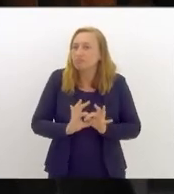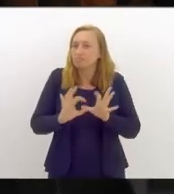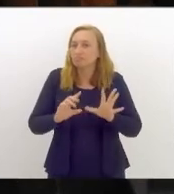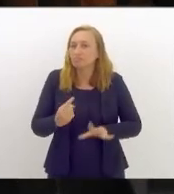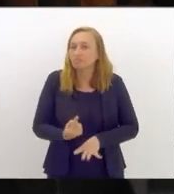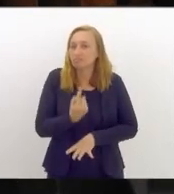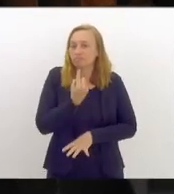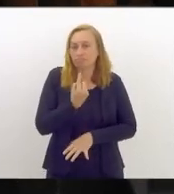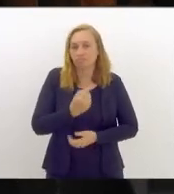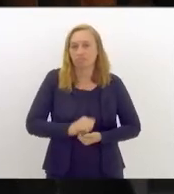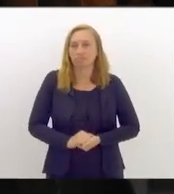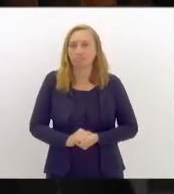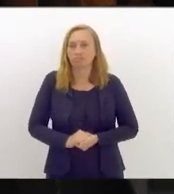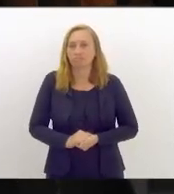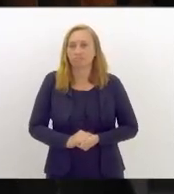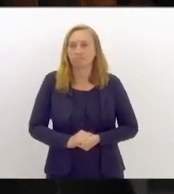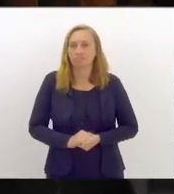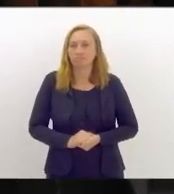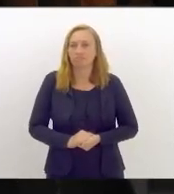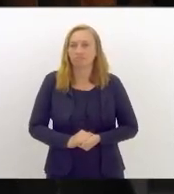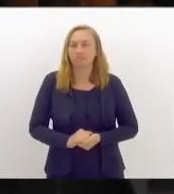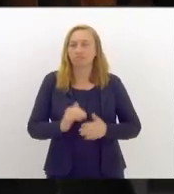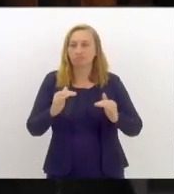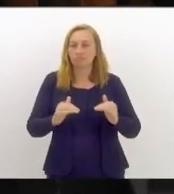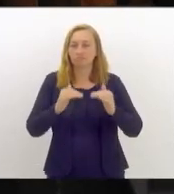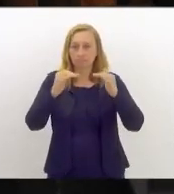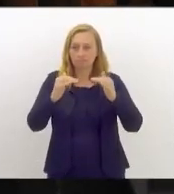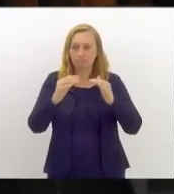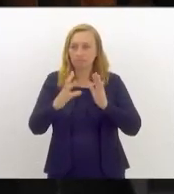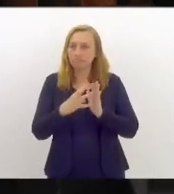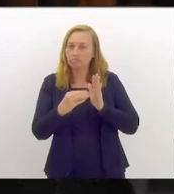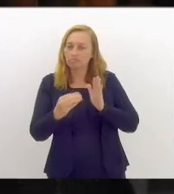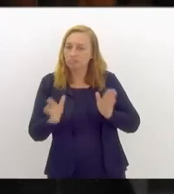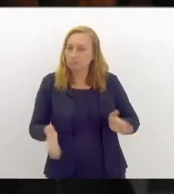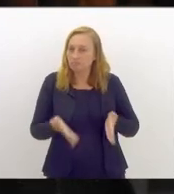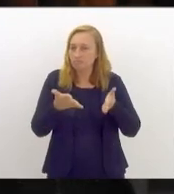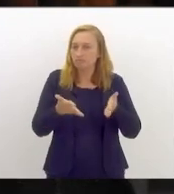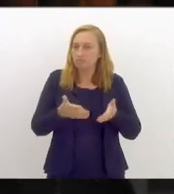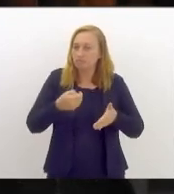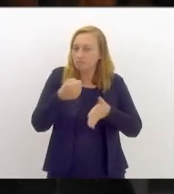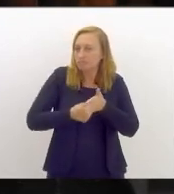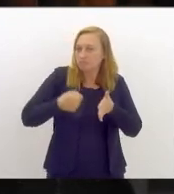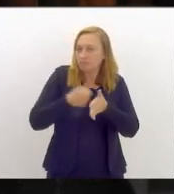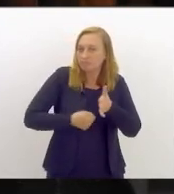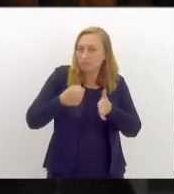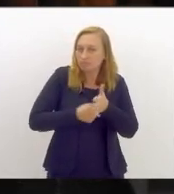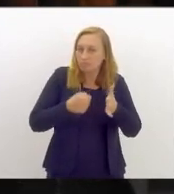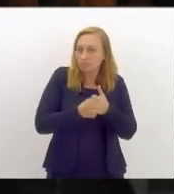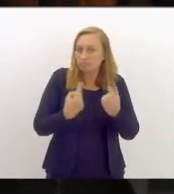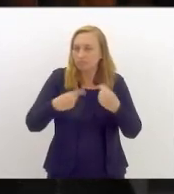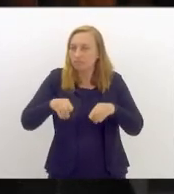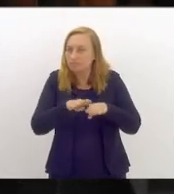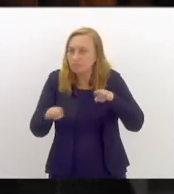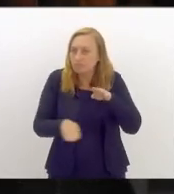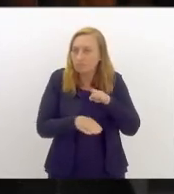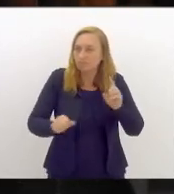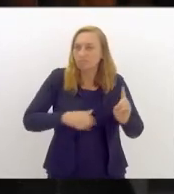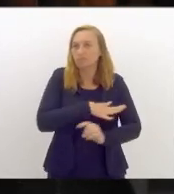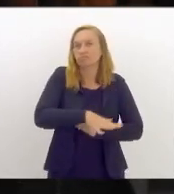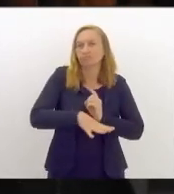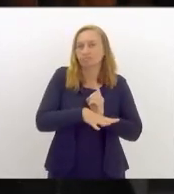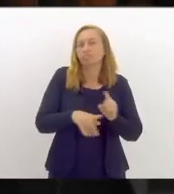única sua Excelência ao nosso exemplo e motivação na constante luta contra as desigualdades sociais